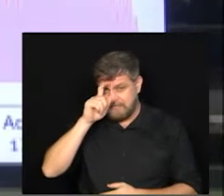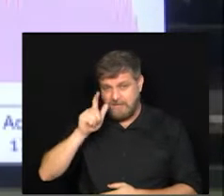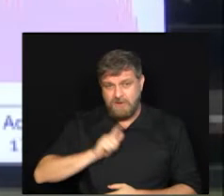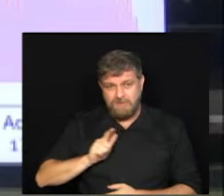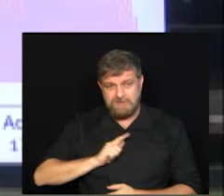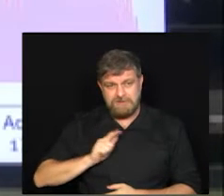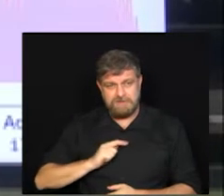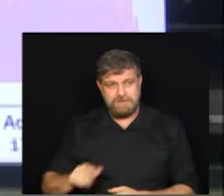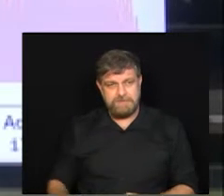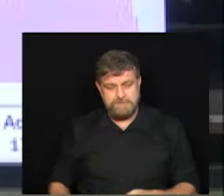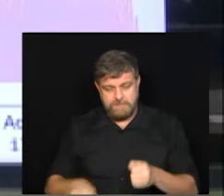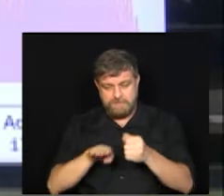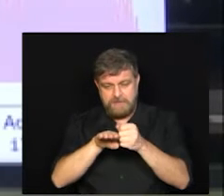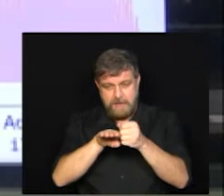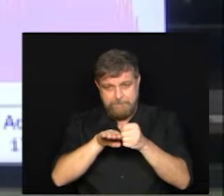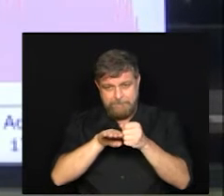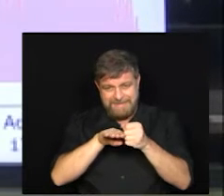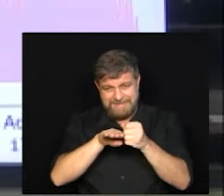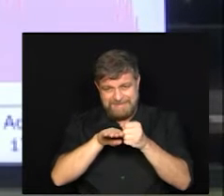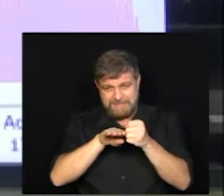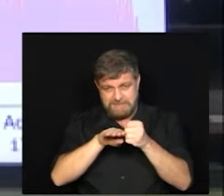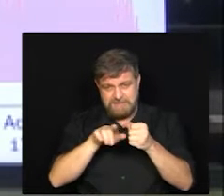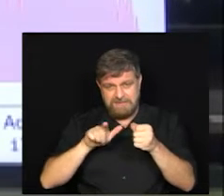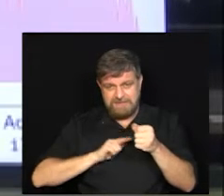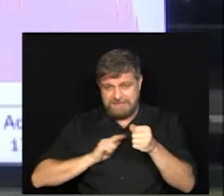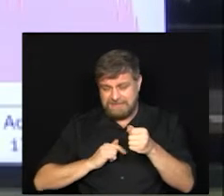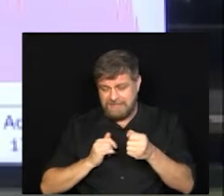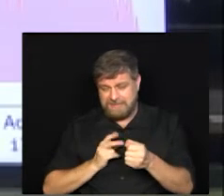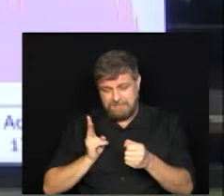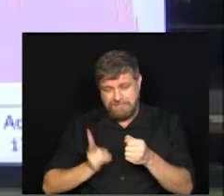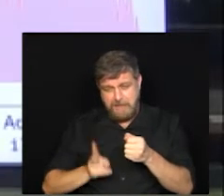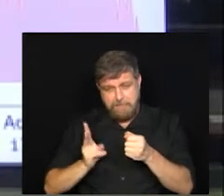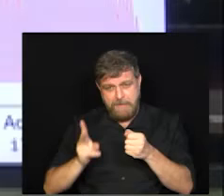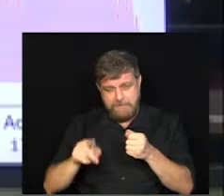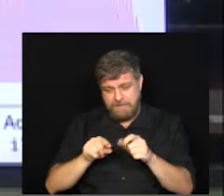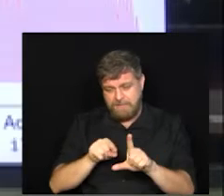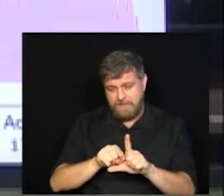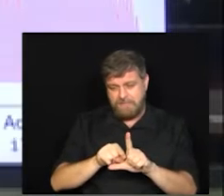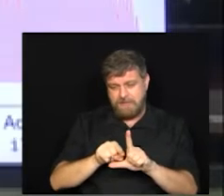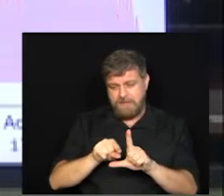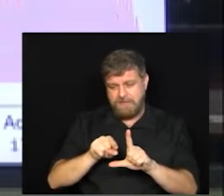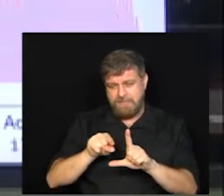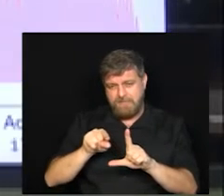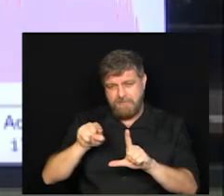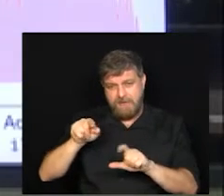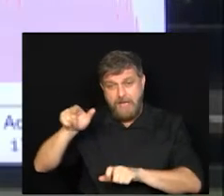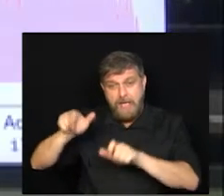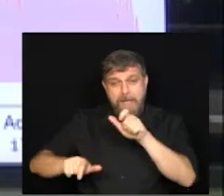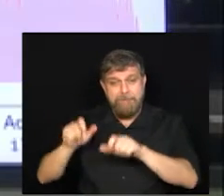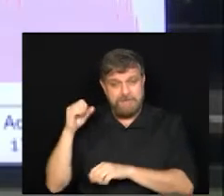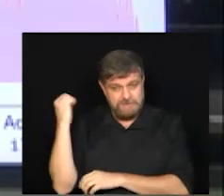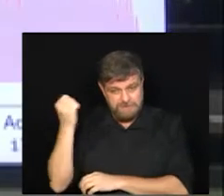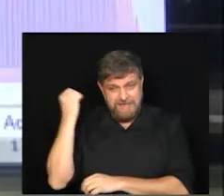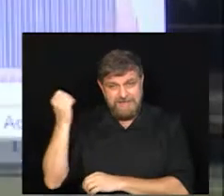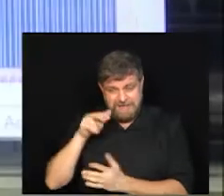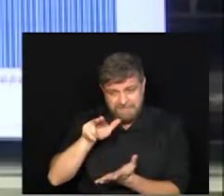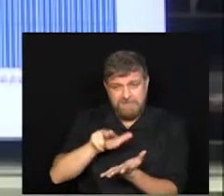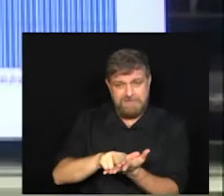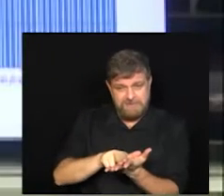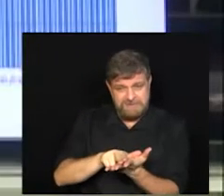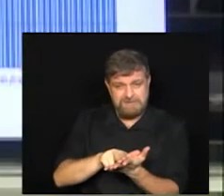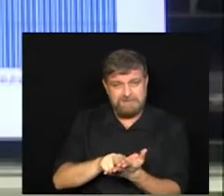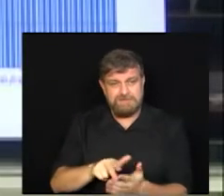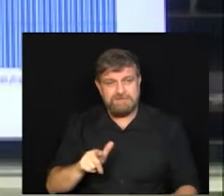da metade, mas com uma tendência de continuidade de aumento de caso grave e necessidade de internação.